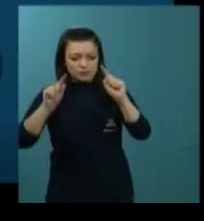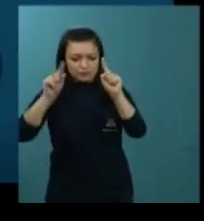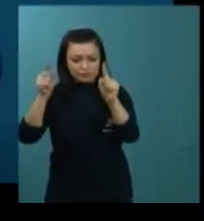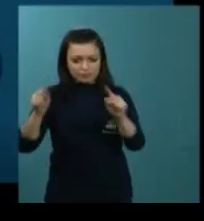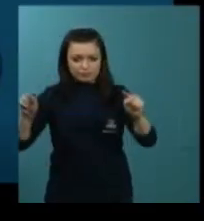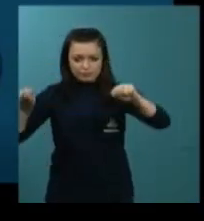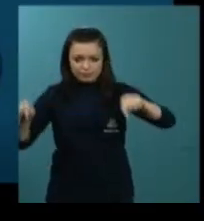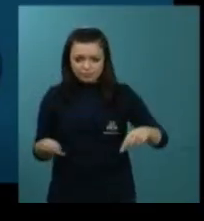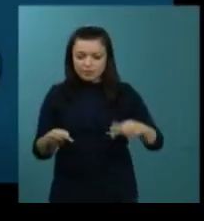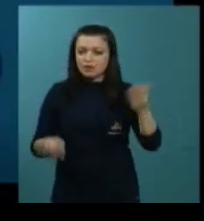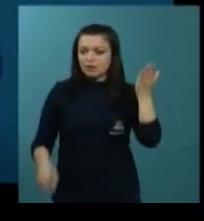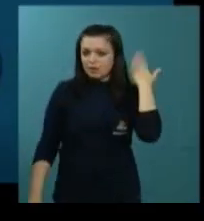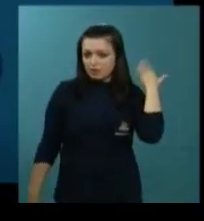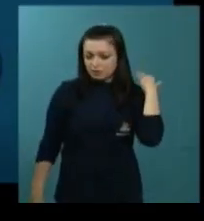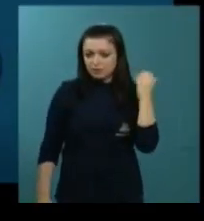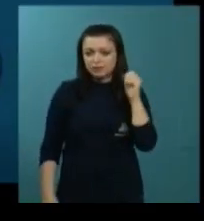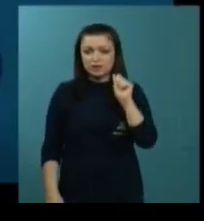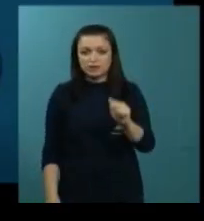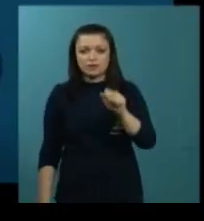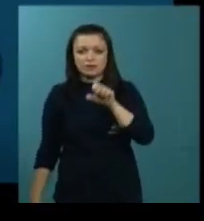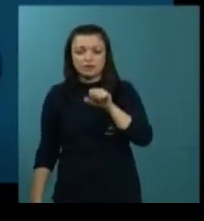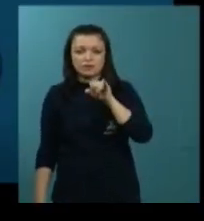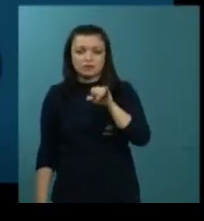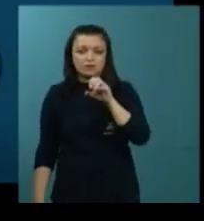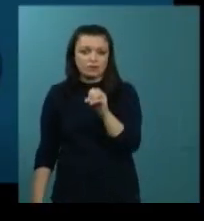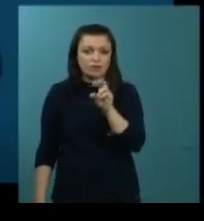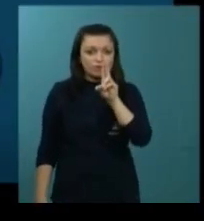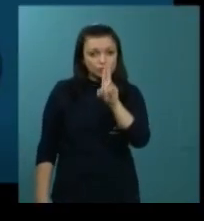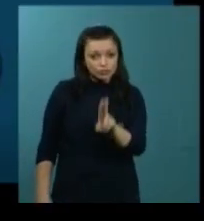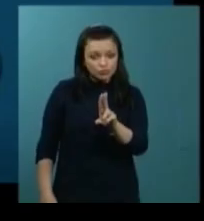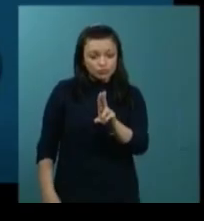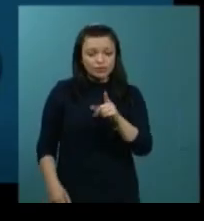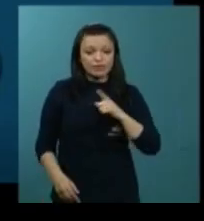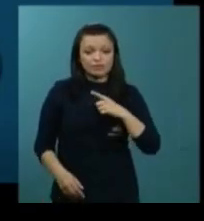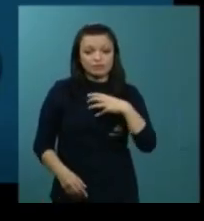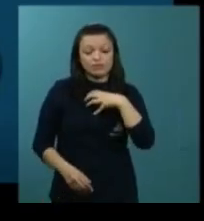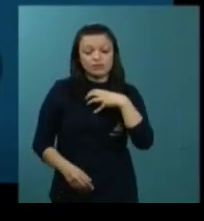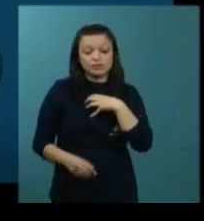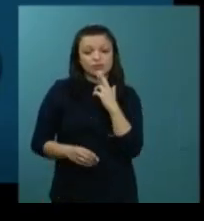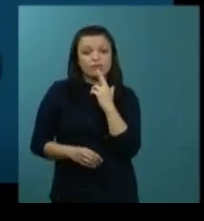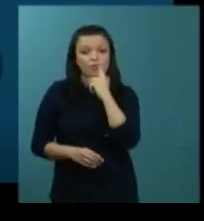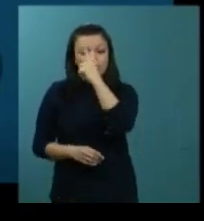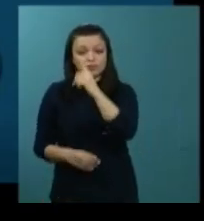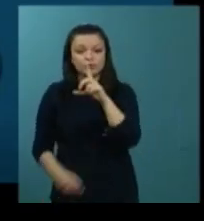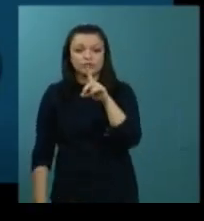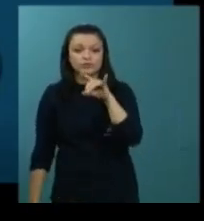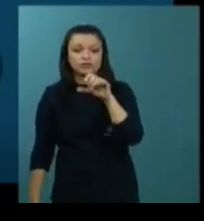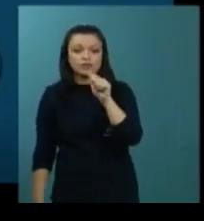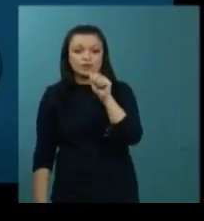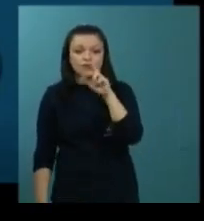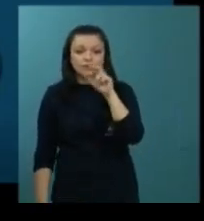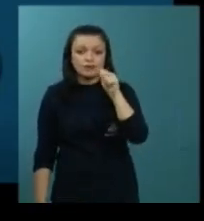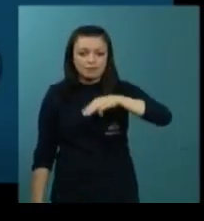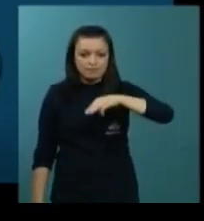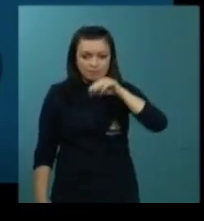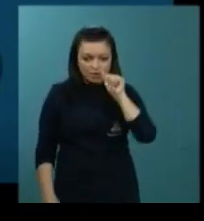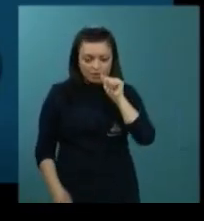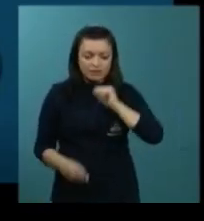é constituído pelas vogais do nosso alfabeto, fora da linha fechada,